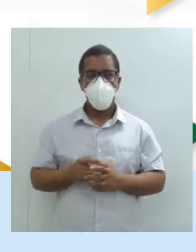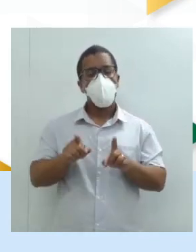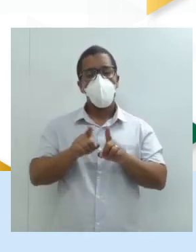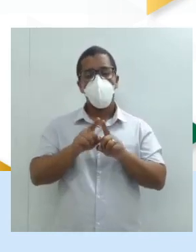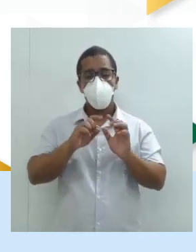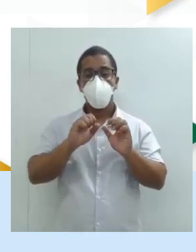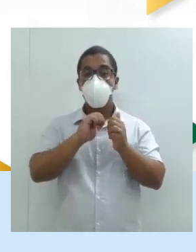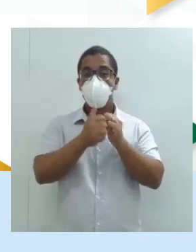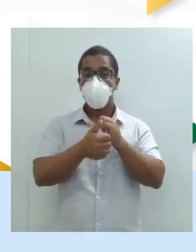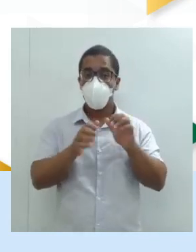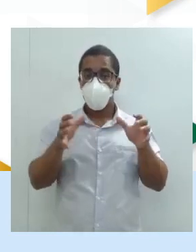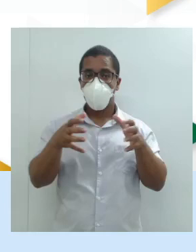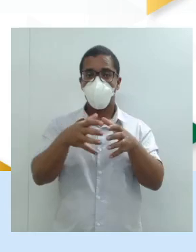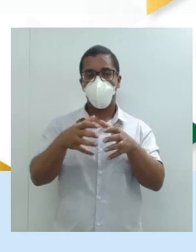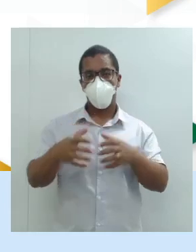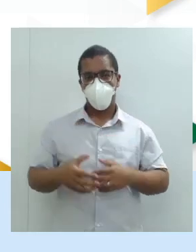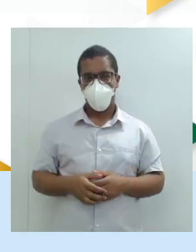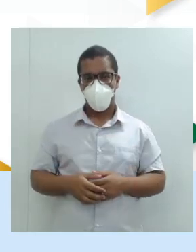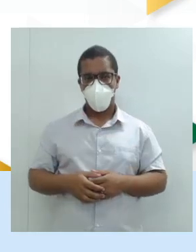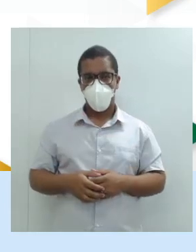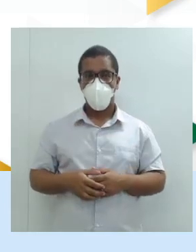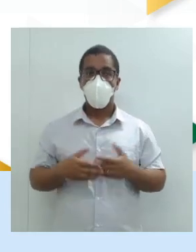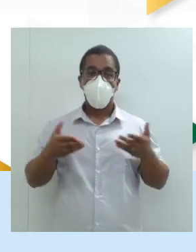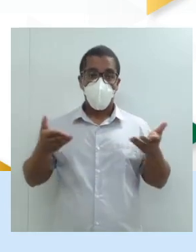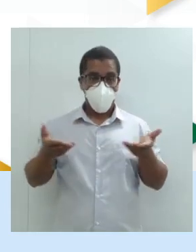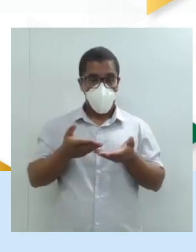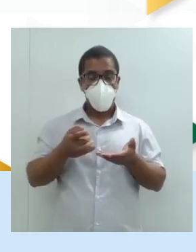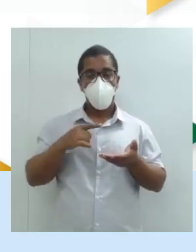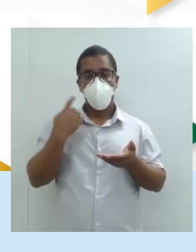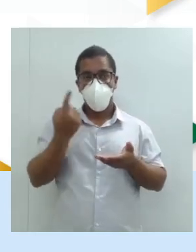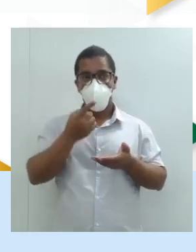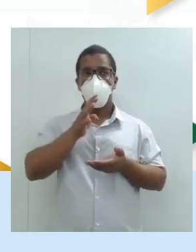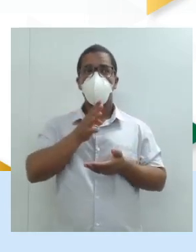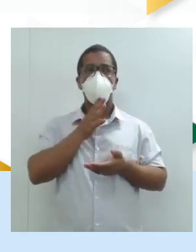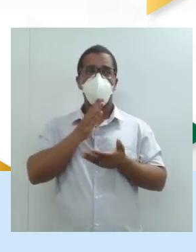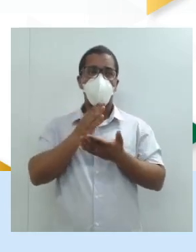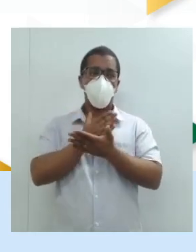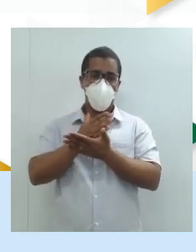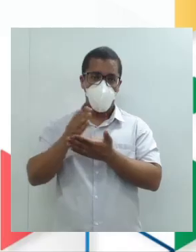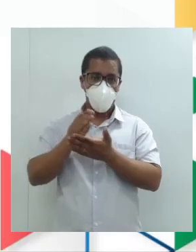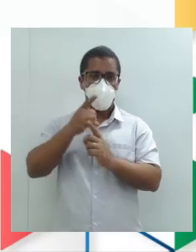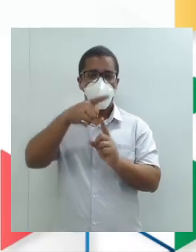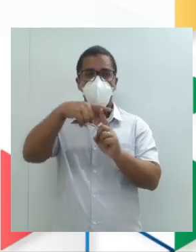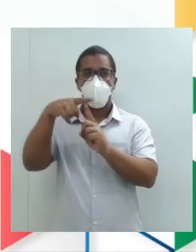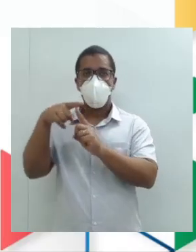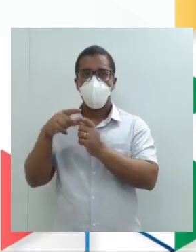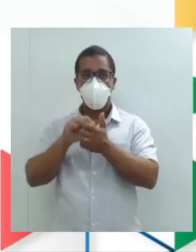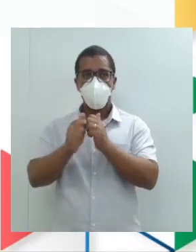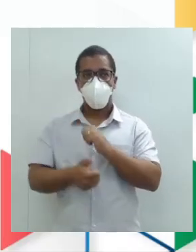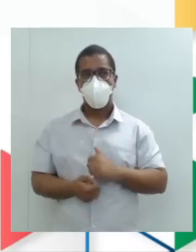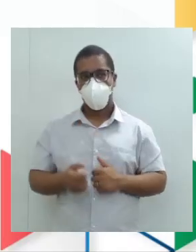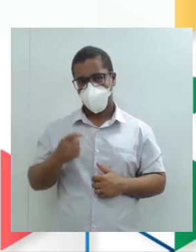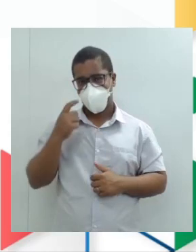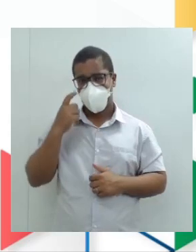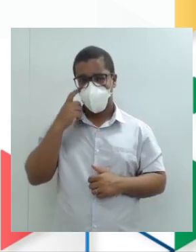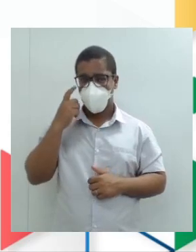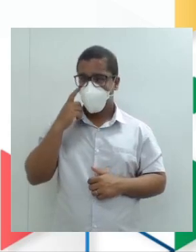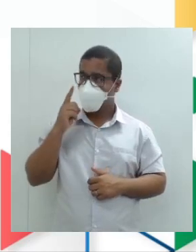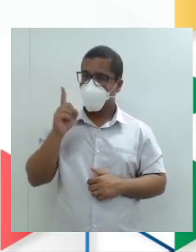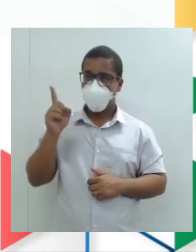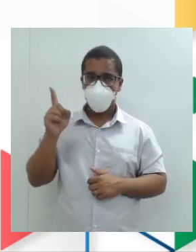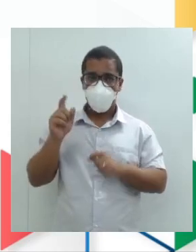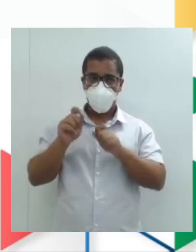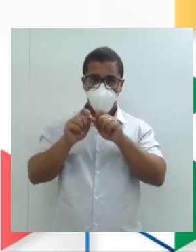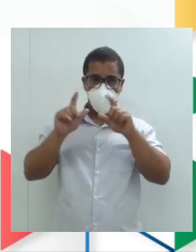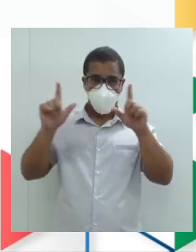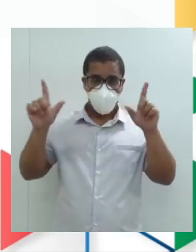também, ok? Então vamos lá começar a conhecer quais são os tipos de esportes. Então observem na tela que está